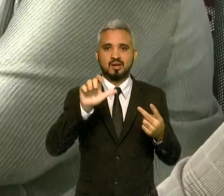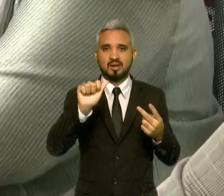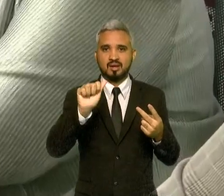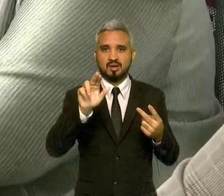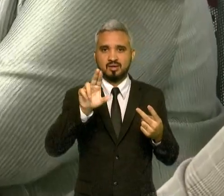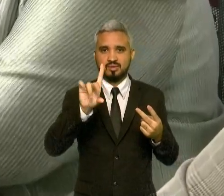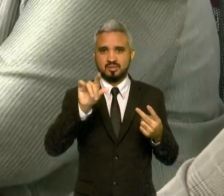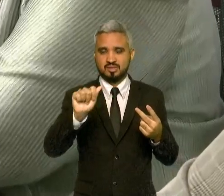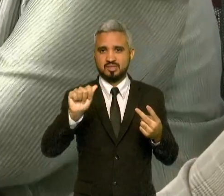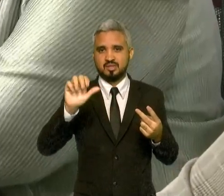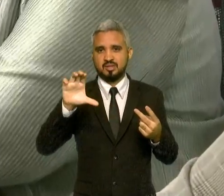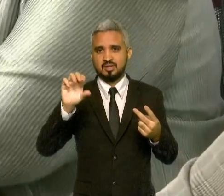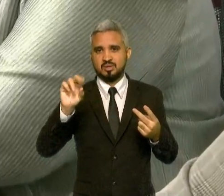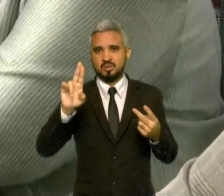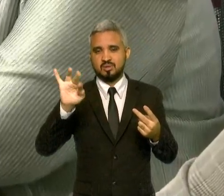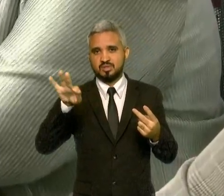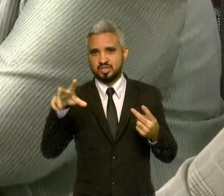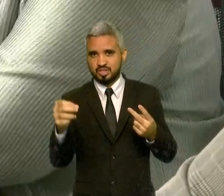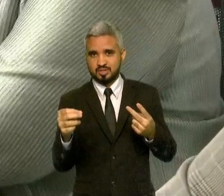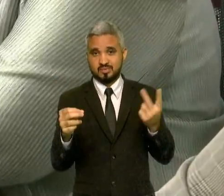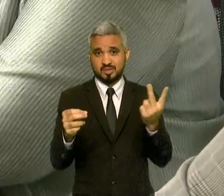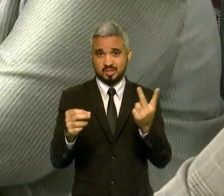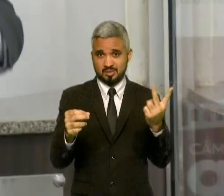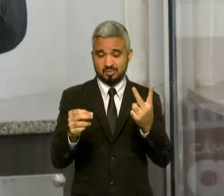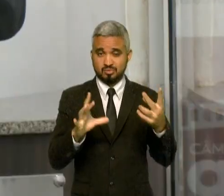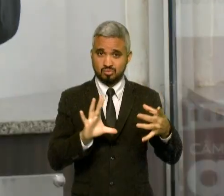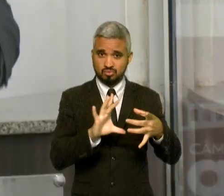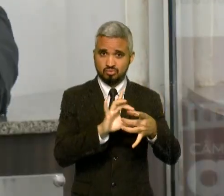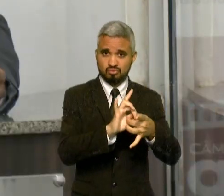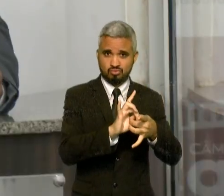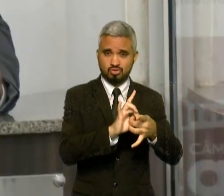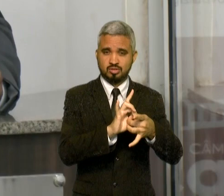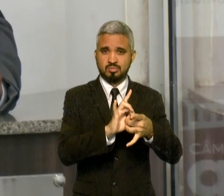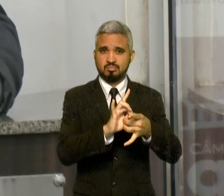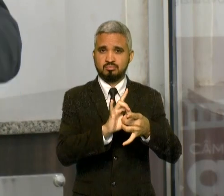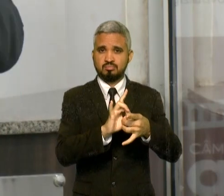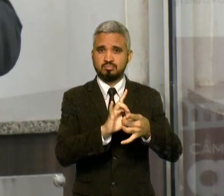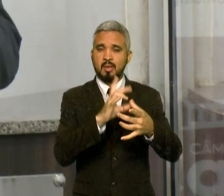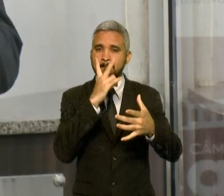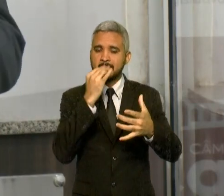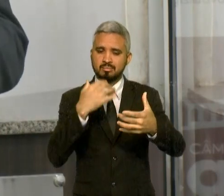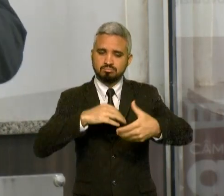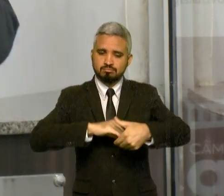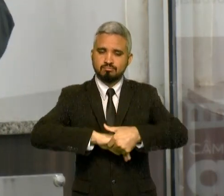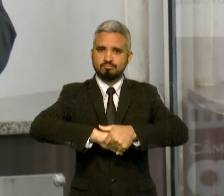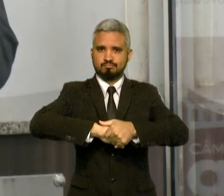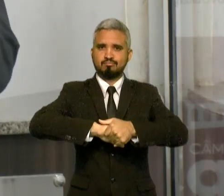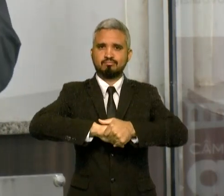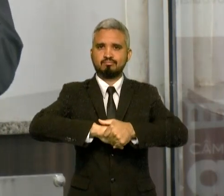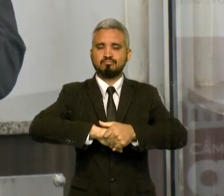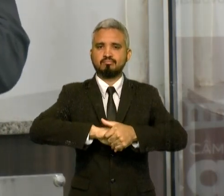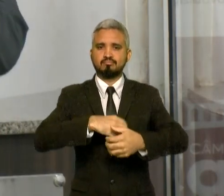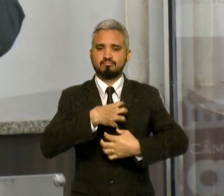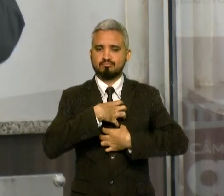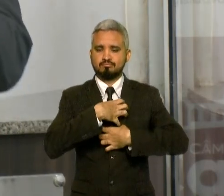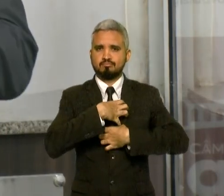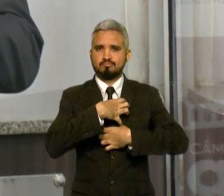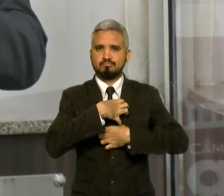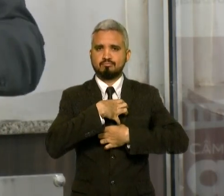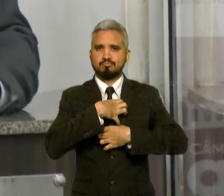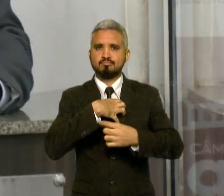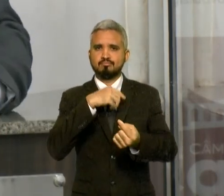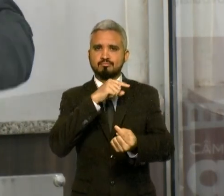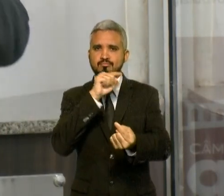resolveram unir as suas mãos, as suas forças, em prol de um sentimento, em